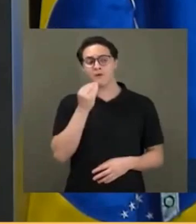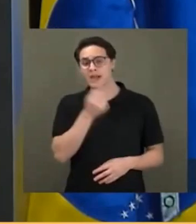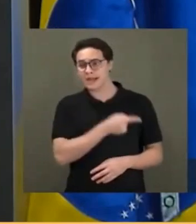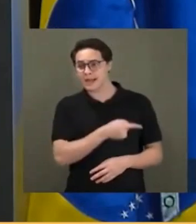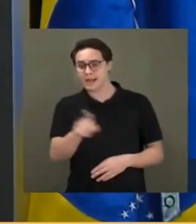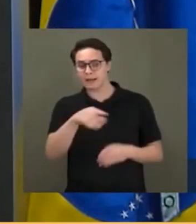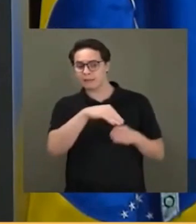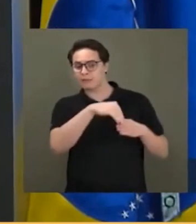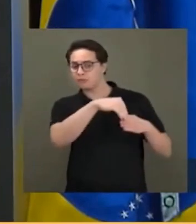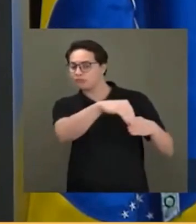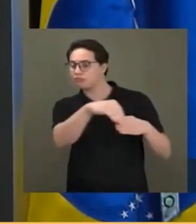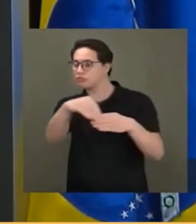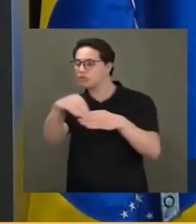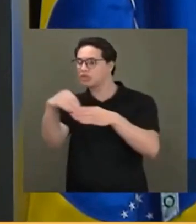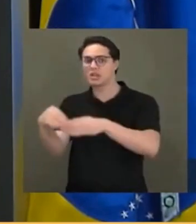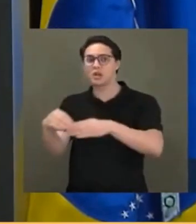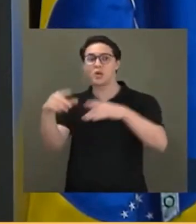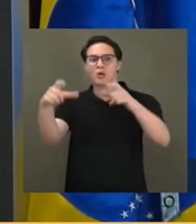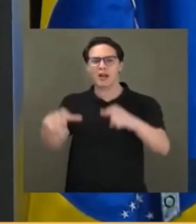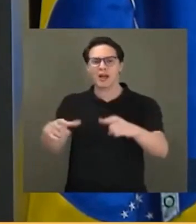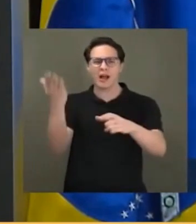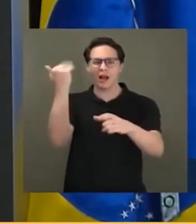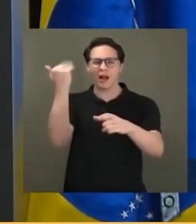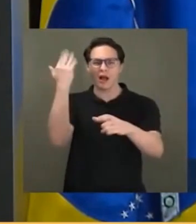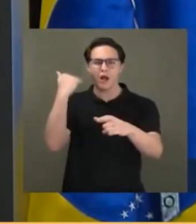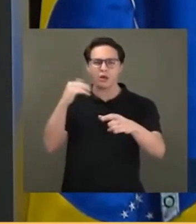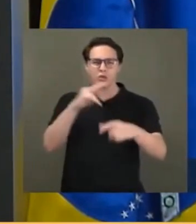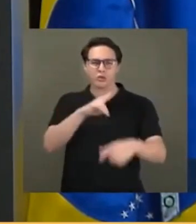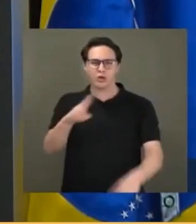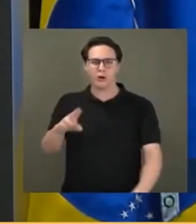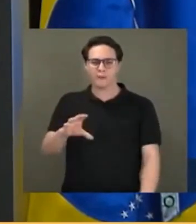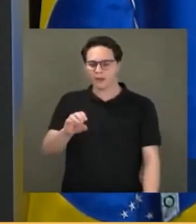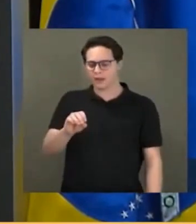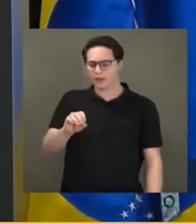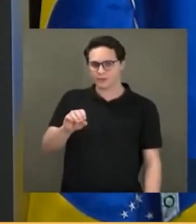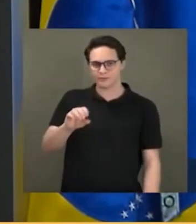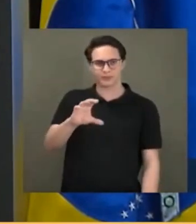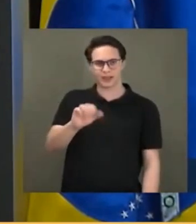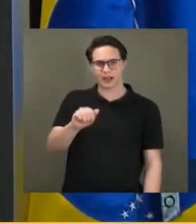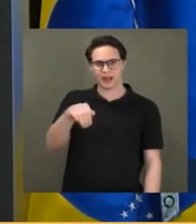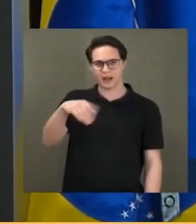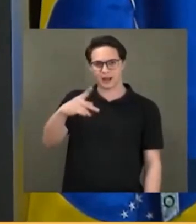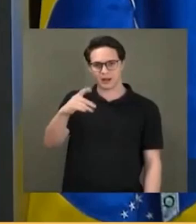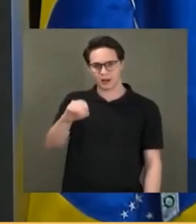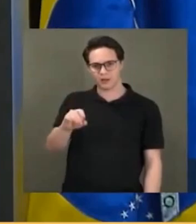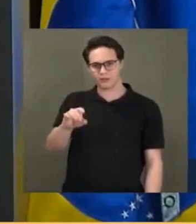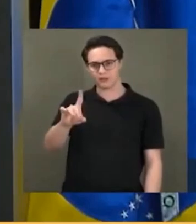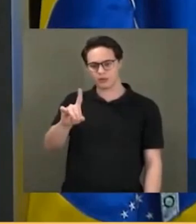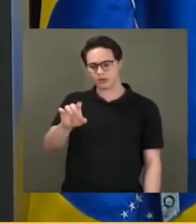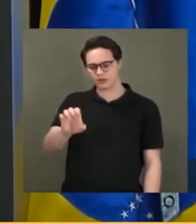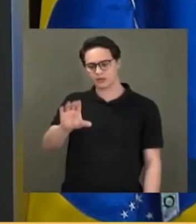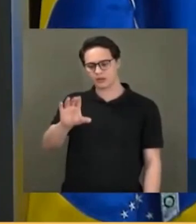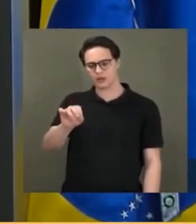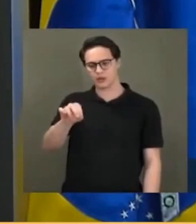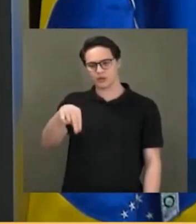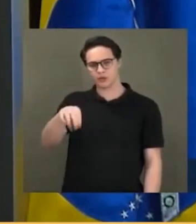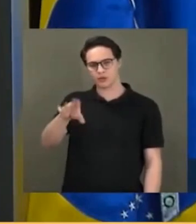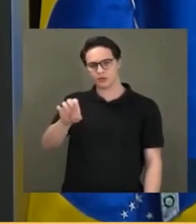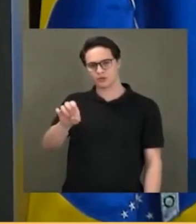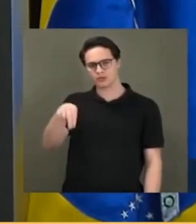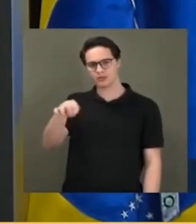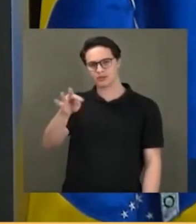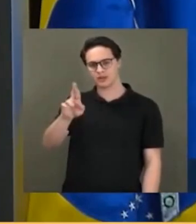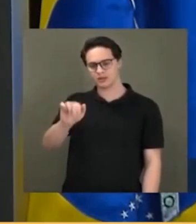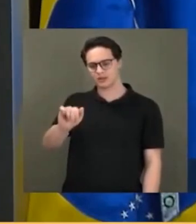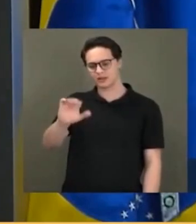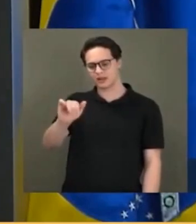diversos campos de concentração tanto na Alemanha quanto na Polônia o horror